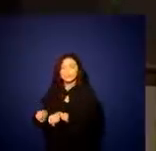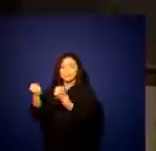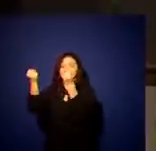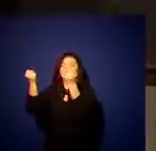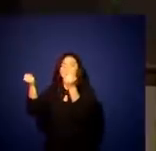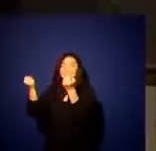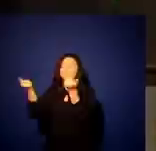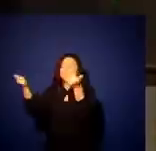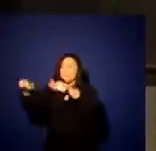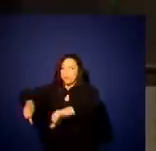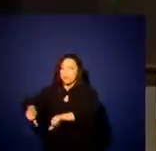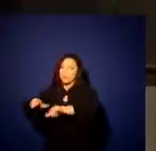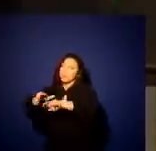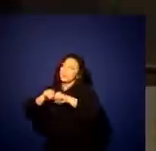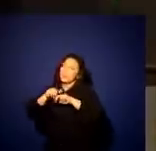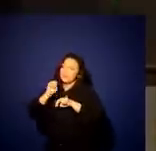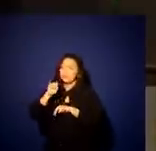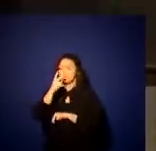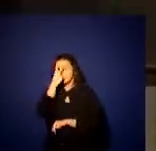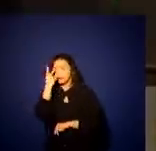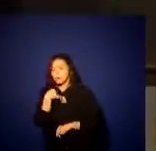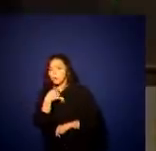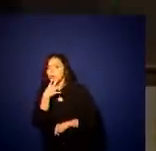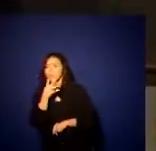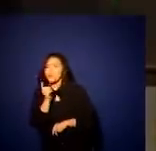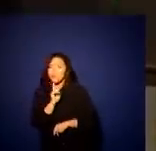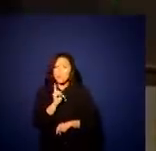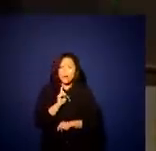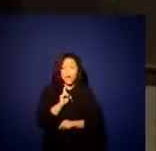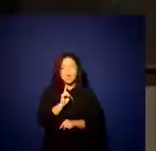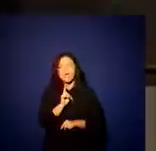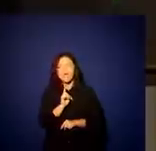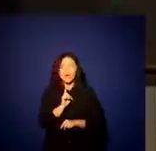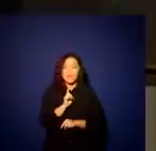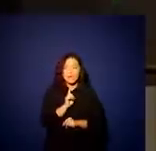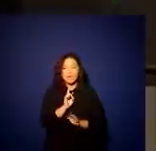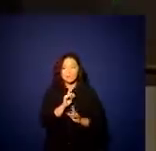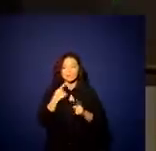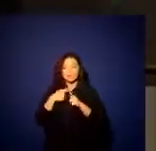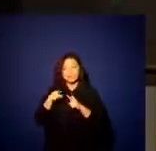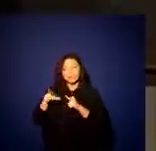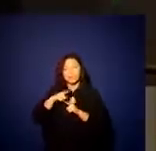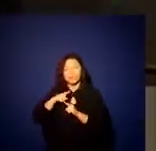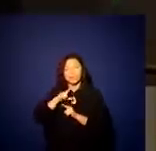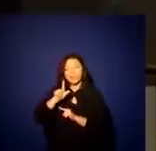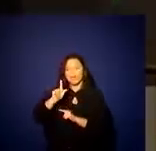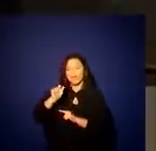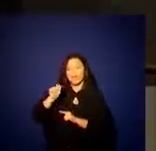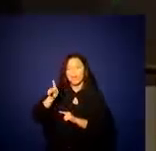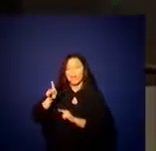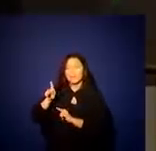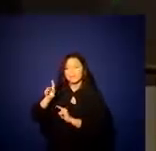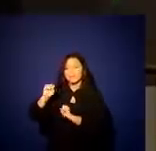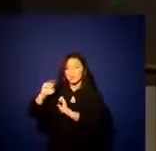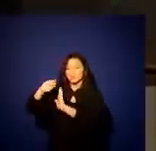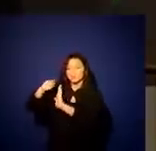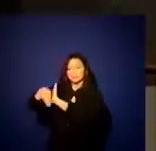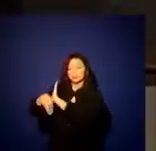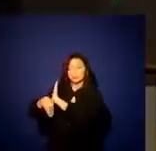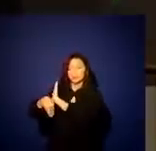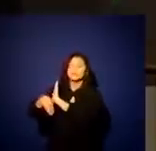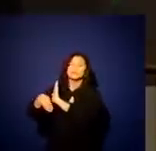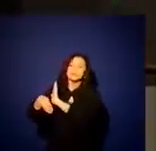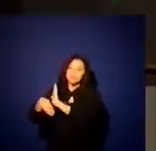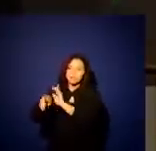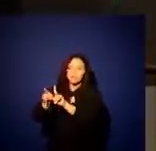cara que tem visão autista para o olha ele acaba não querendo se expor ali porque e tem uma incerteza grande alocação de Capital